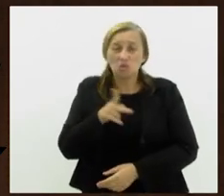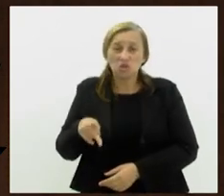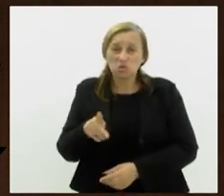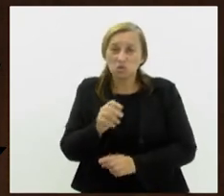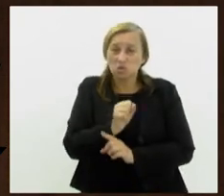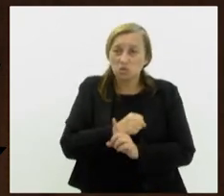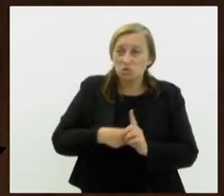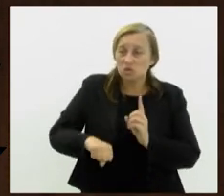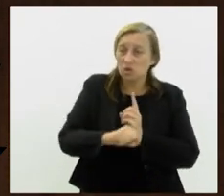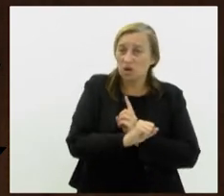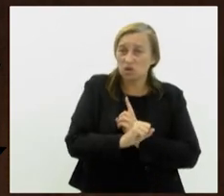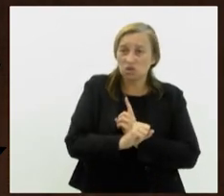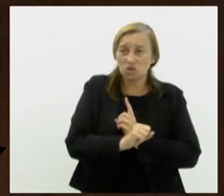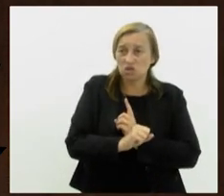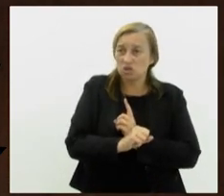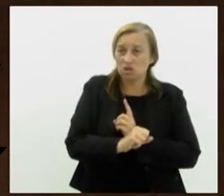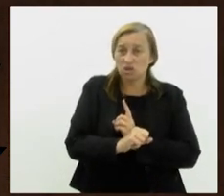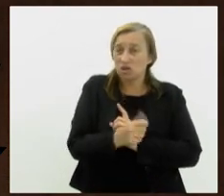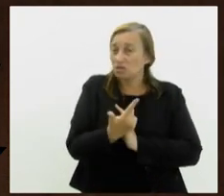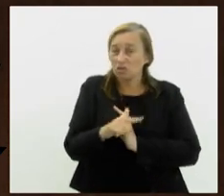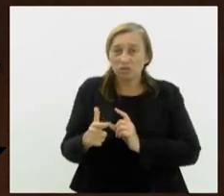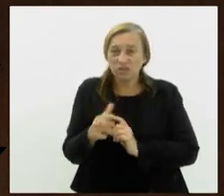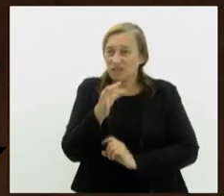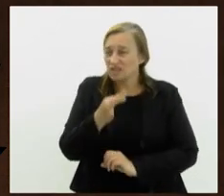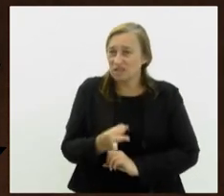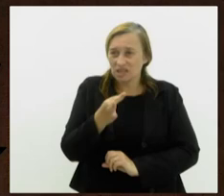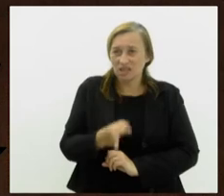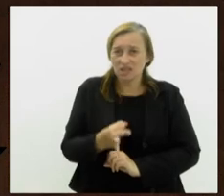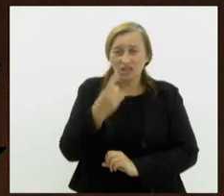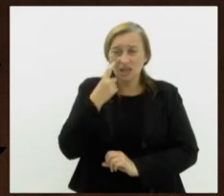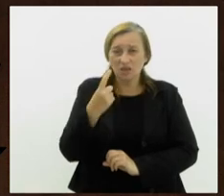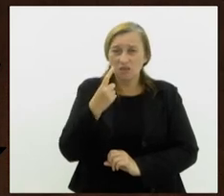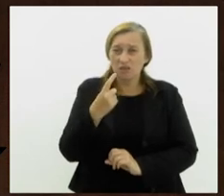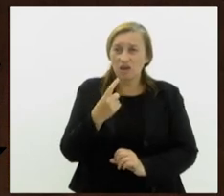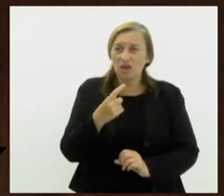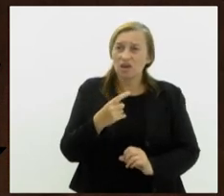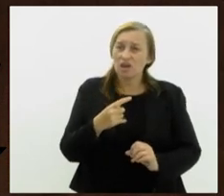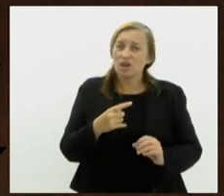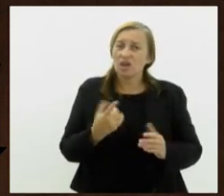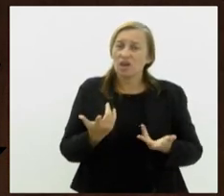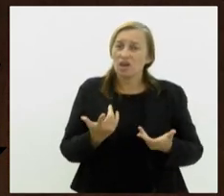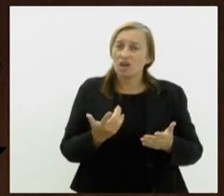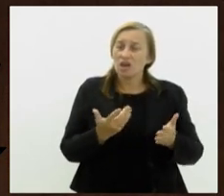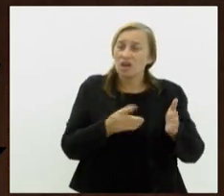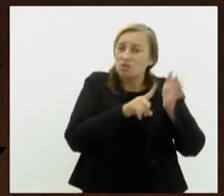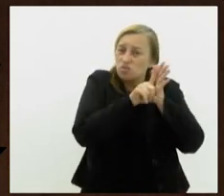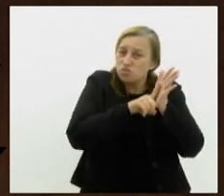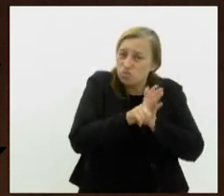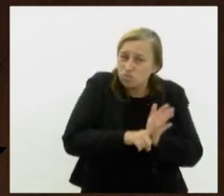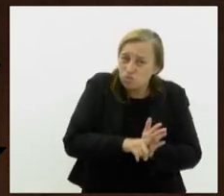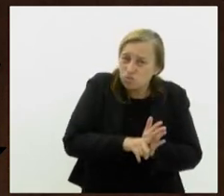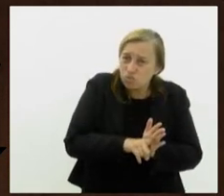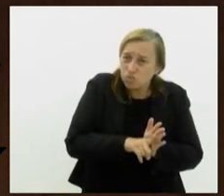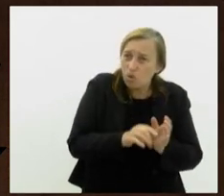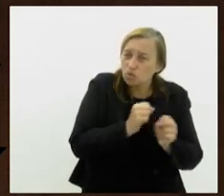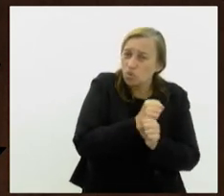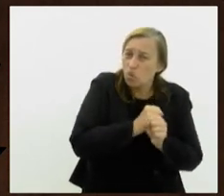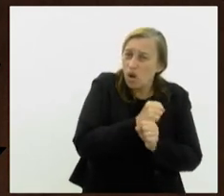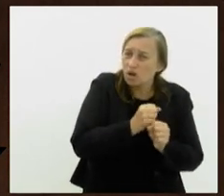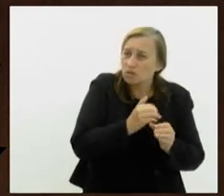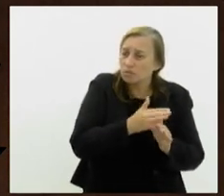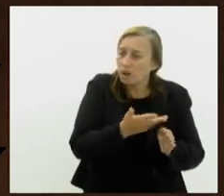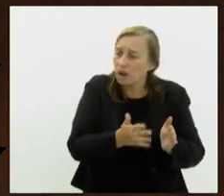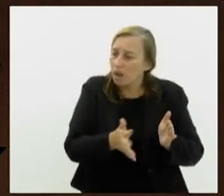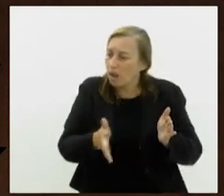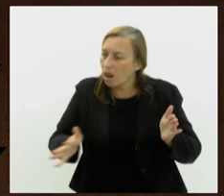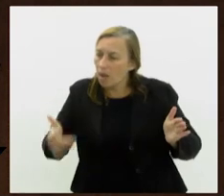cruzar várias variáveis e ver uma curva de evolução das mortes, dos conflitos e da redução